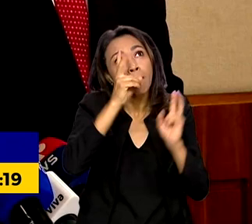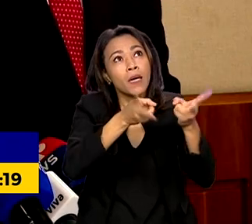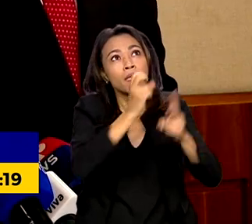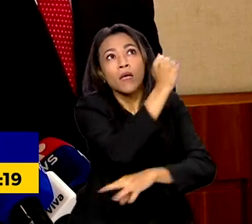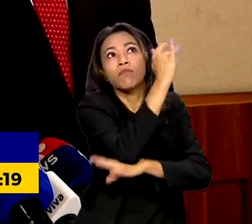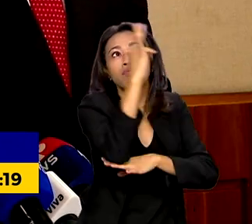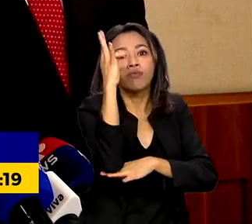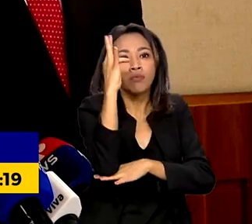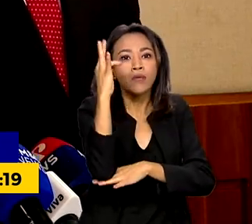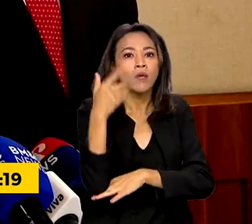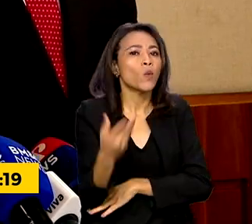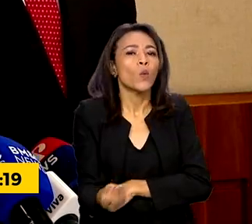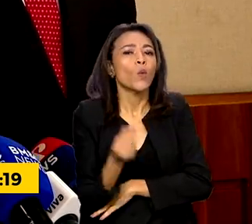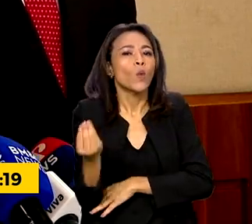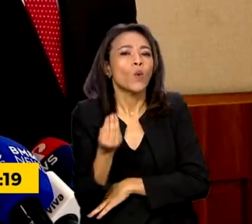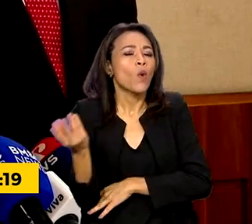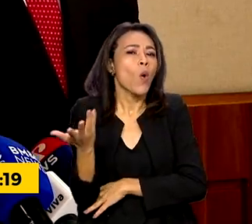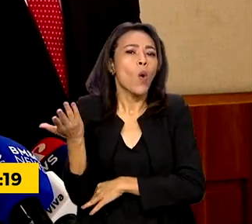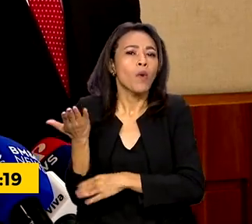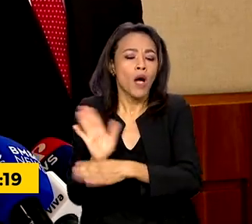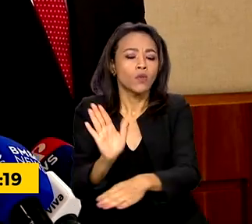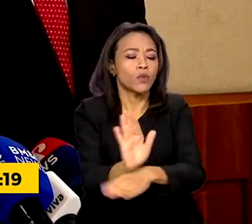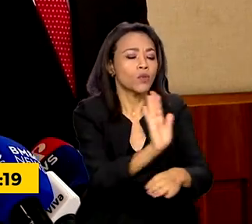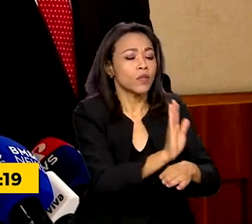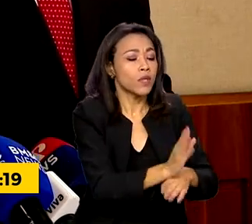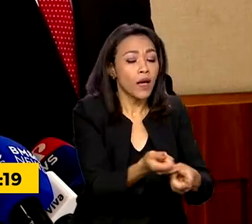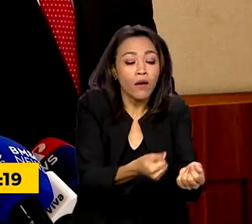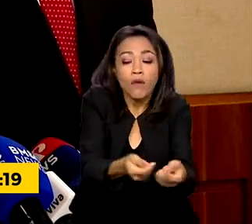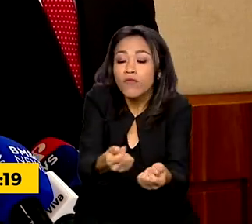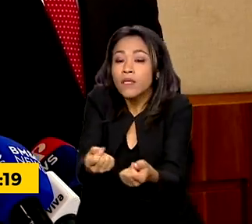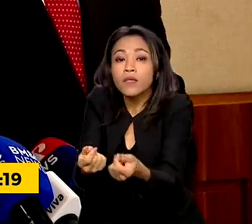se você não der uma fonte de subsistência para os homens e para as mulheres que moram lá.